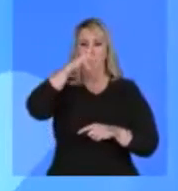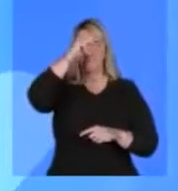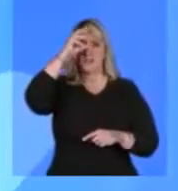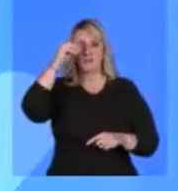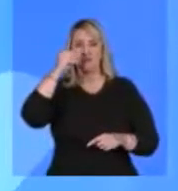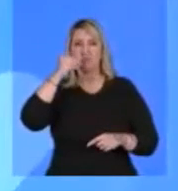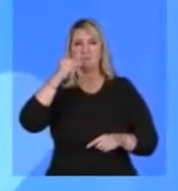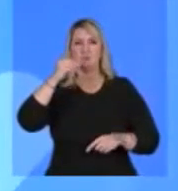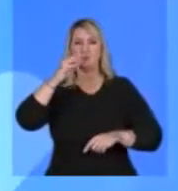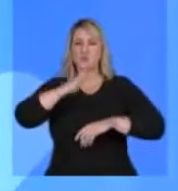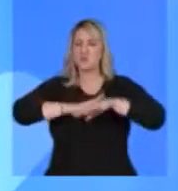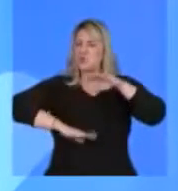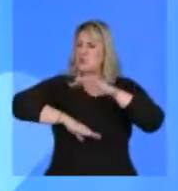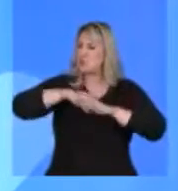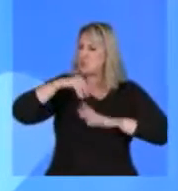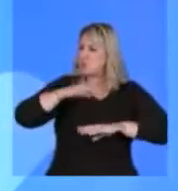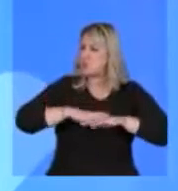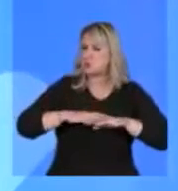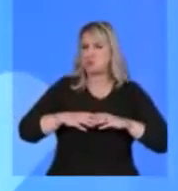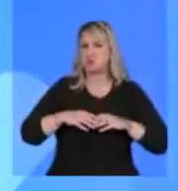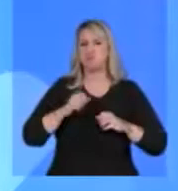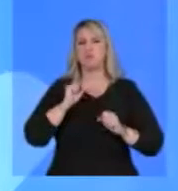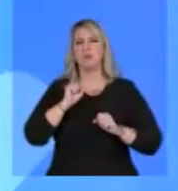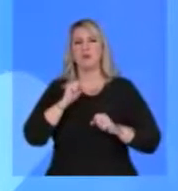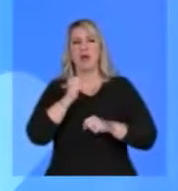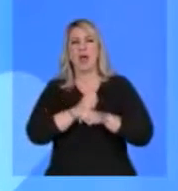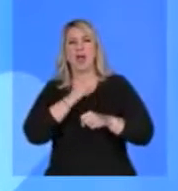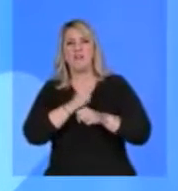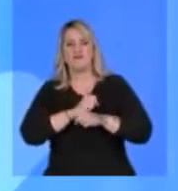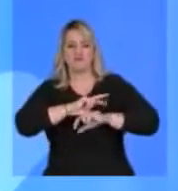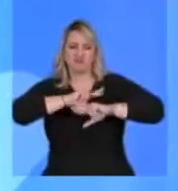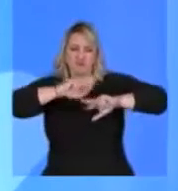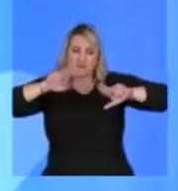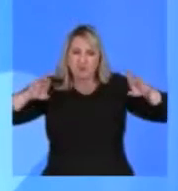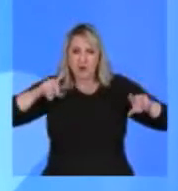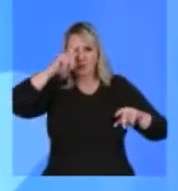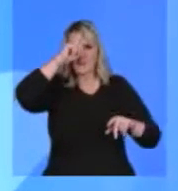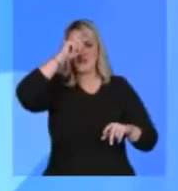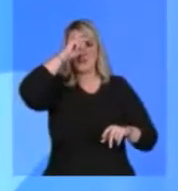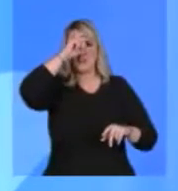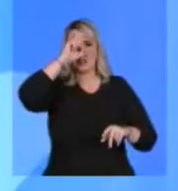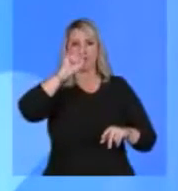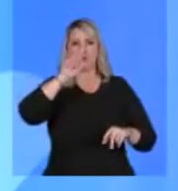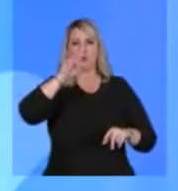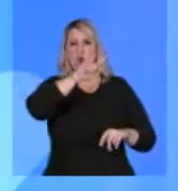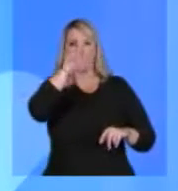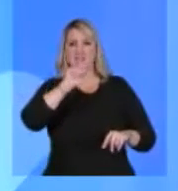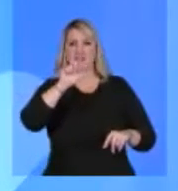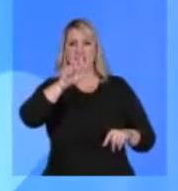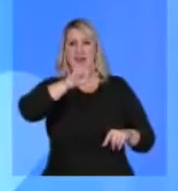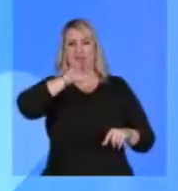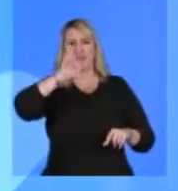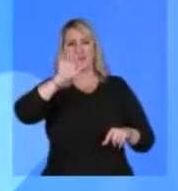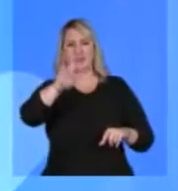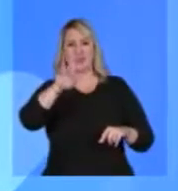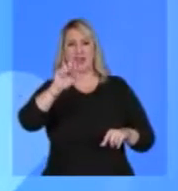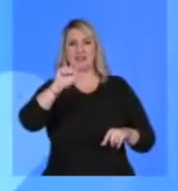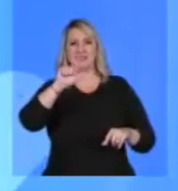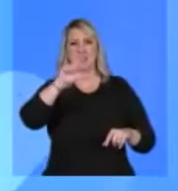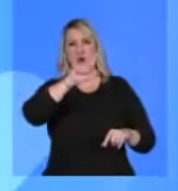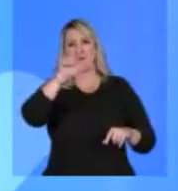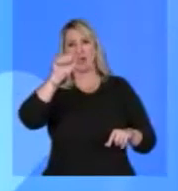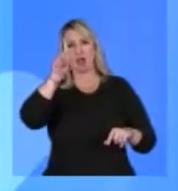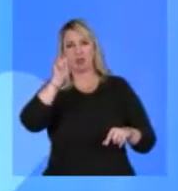prefeitura que realizou muito fizemos a reforma de vários hospitais souza aguiar fizemos a reforma no salgado filho